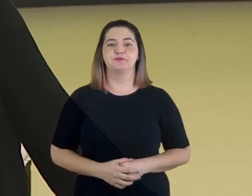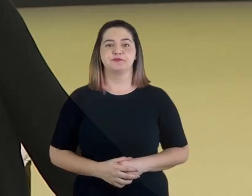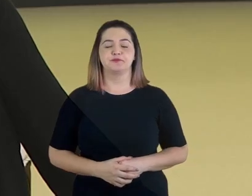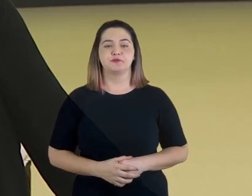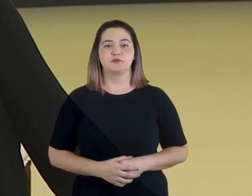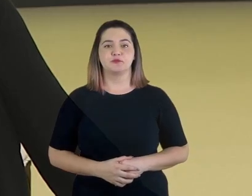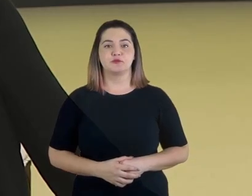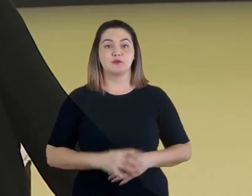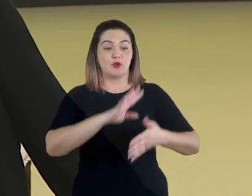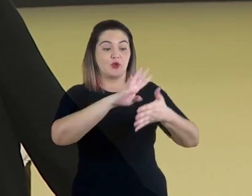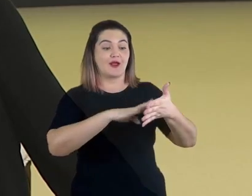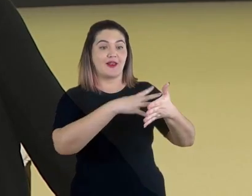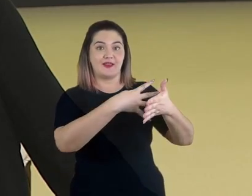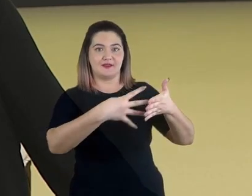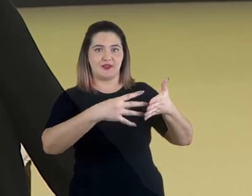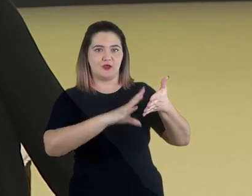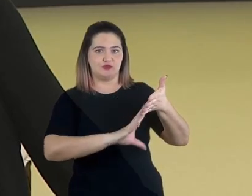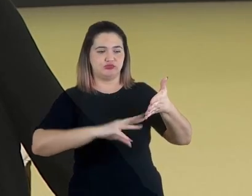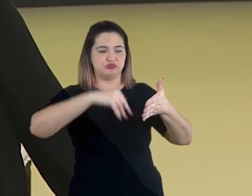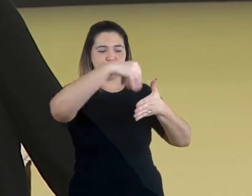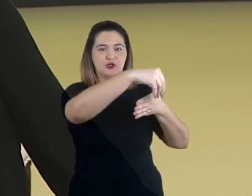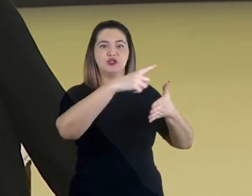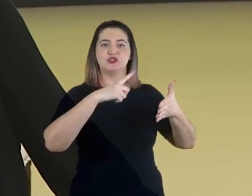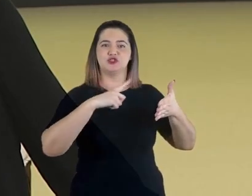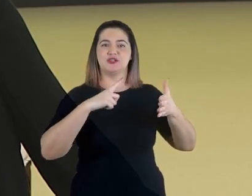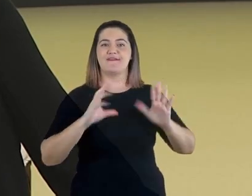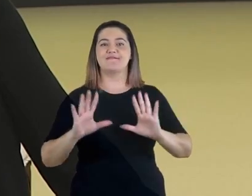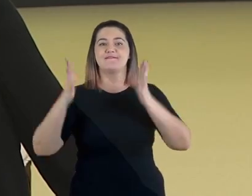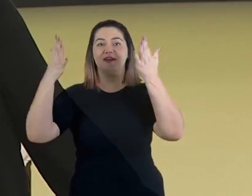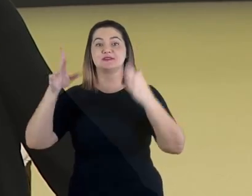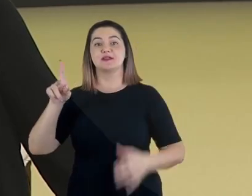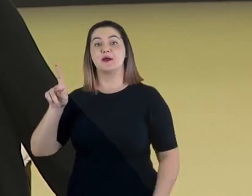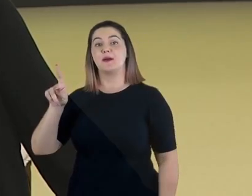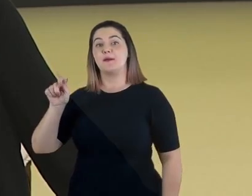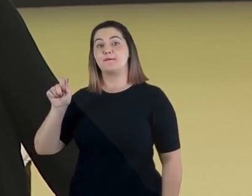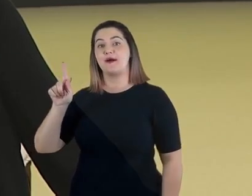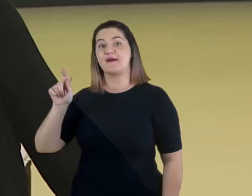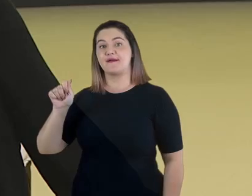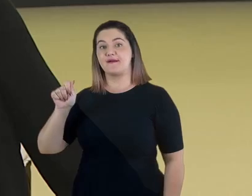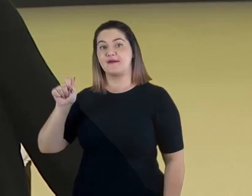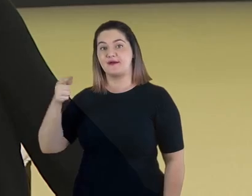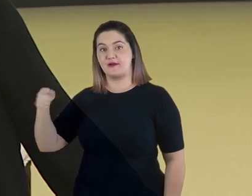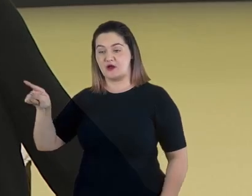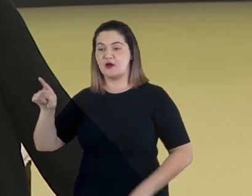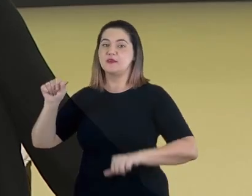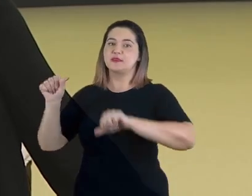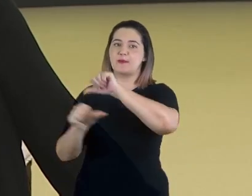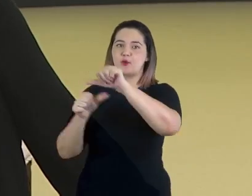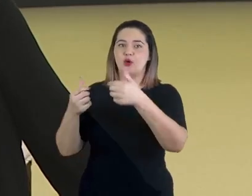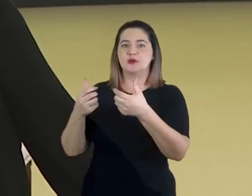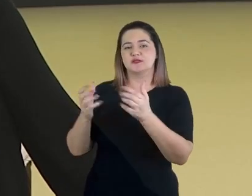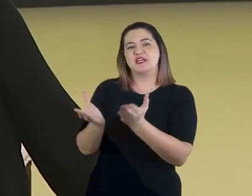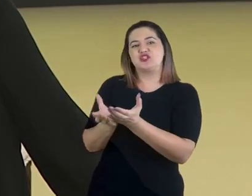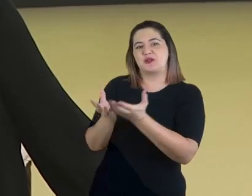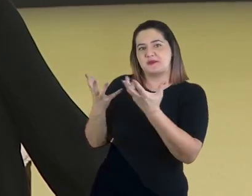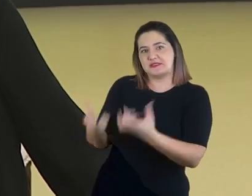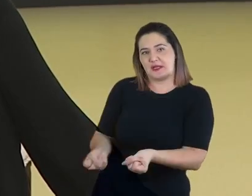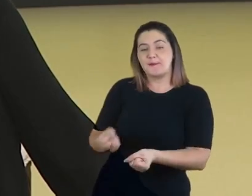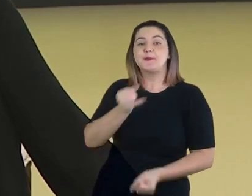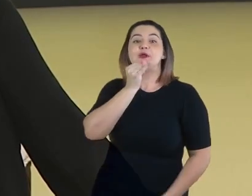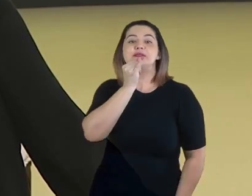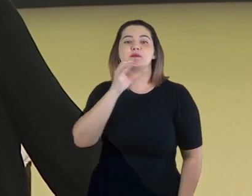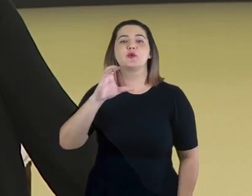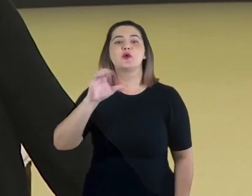A introdução do calendário eclesiástico de várias festas pagãs que foram cristianizadas, como é o caso, por exemplo, do